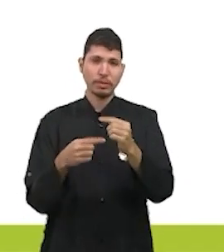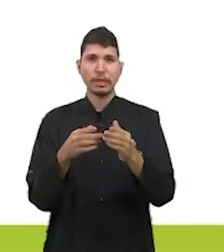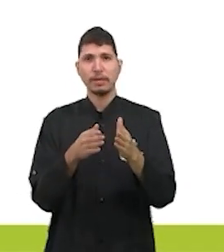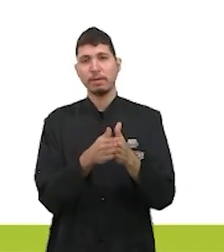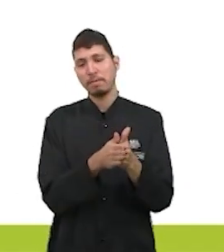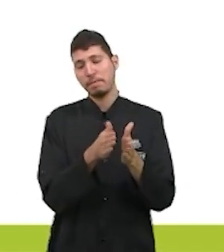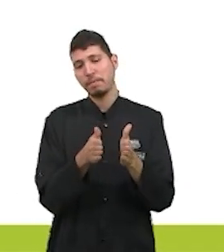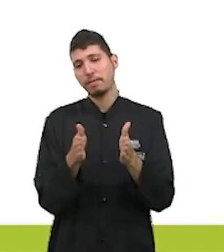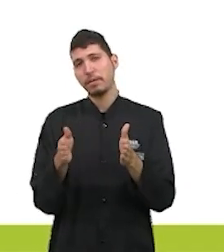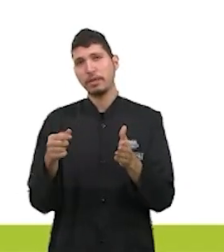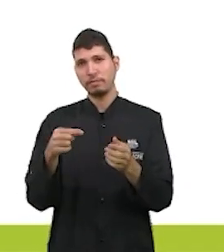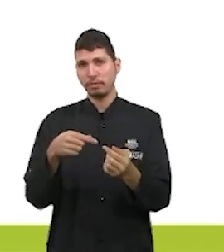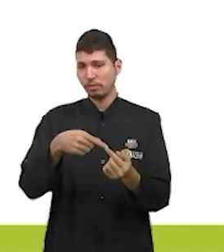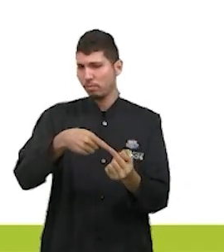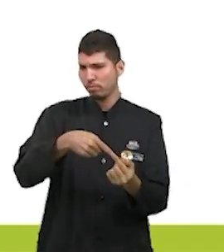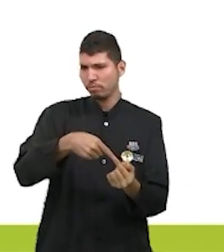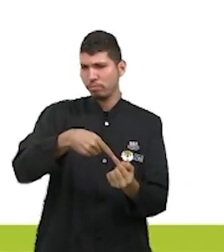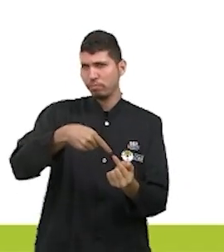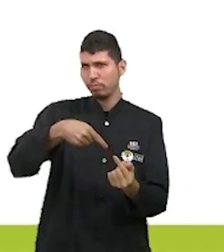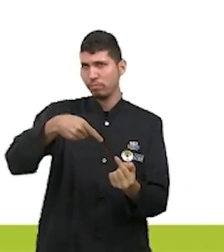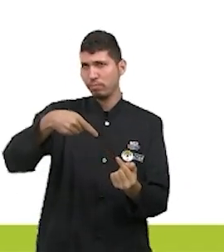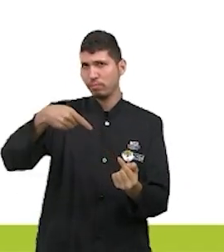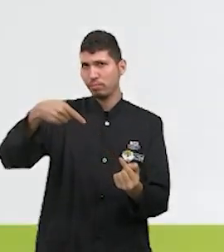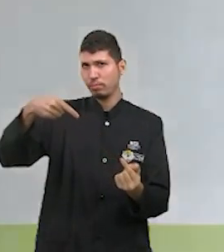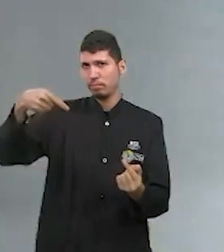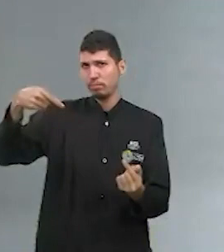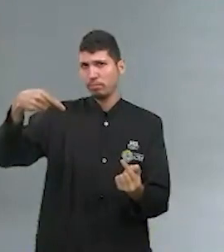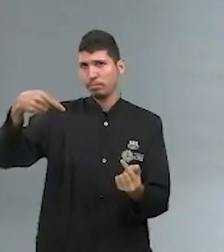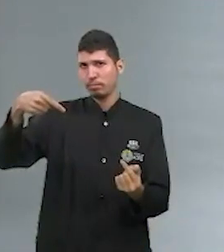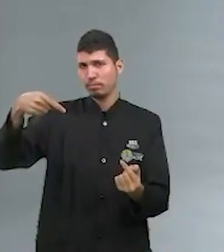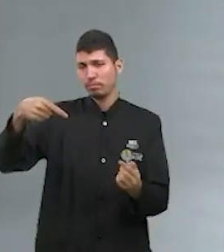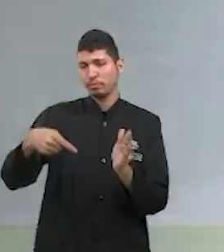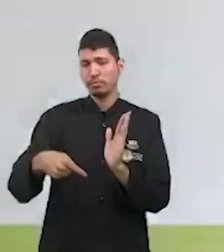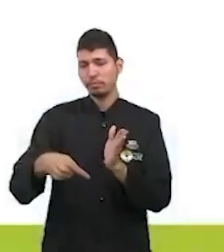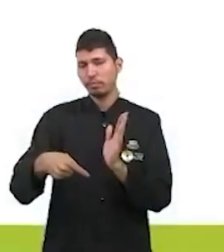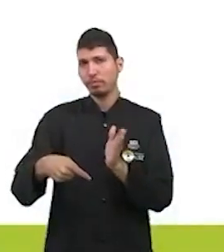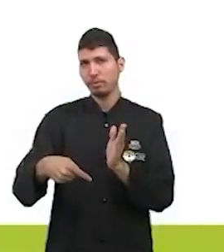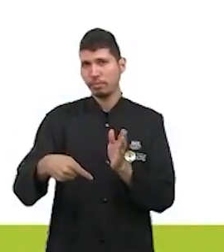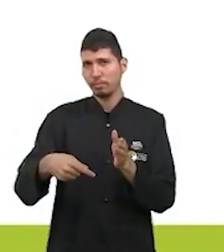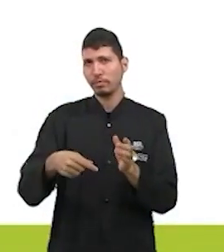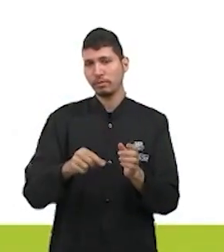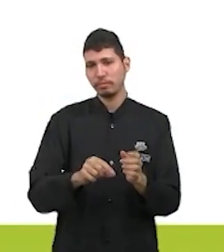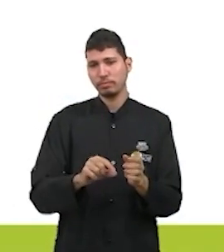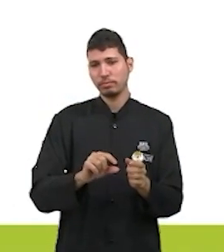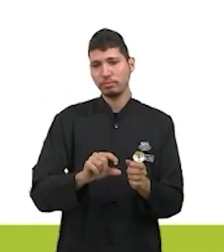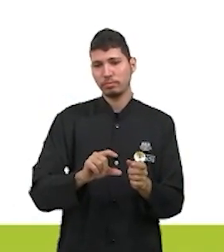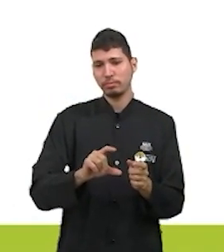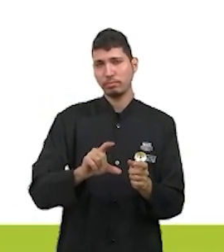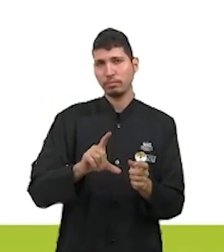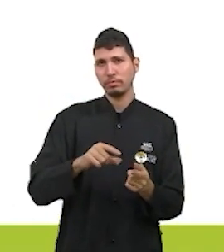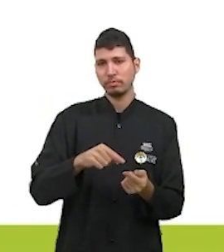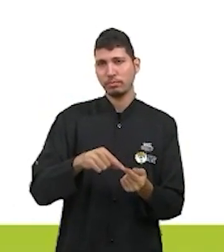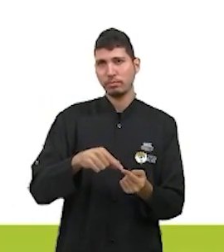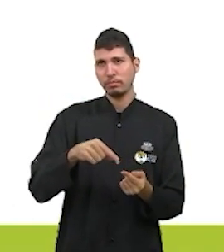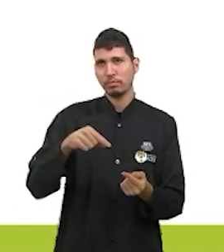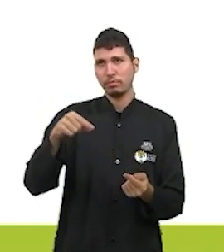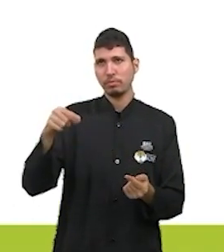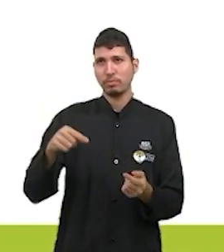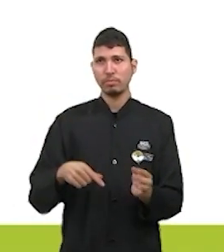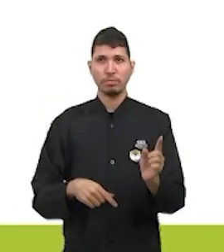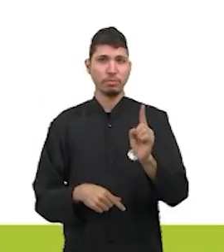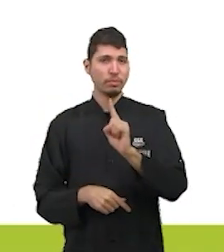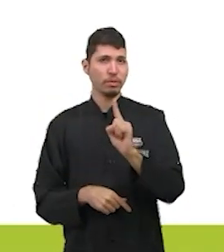ser uma reta mesmo, tá? Uma reta, né, ela vai ter uma crescente ali. E o não ômico vai ser uma curva, né, por ter também outros